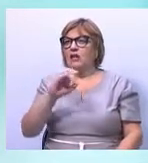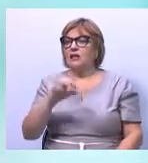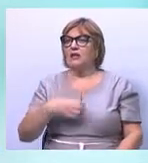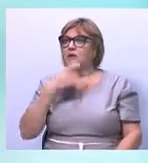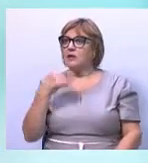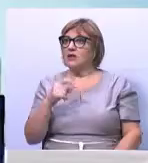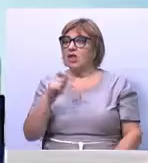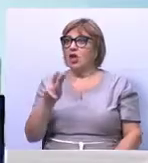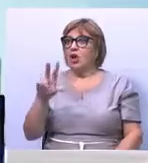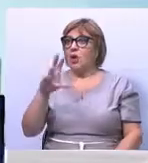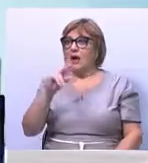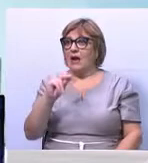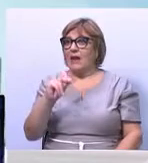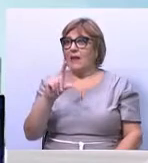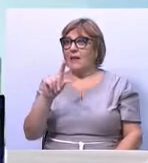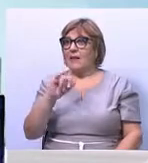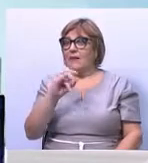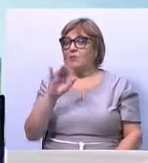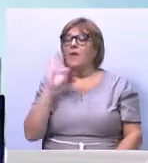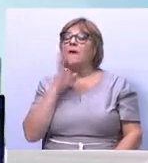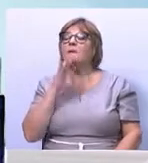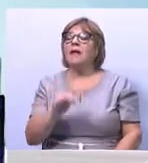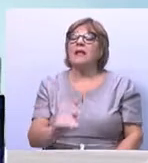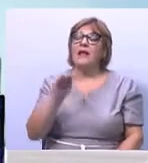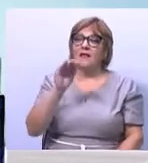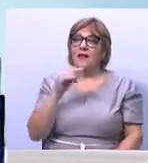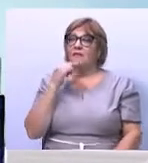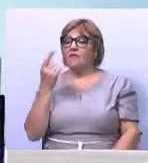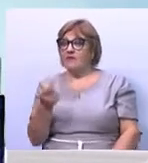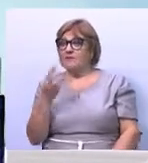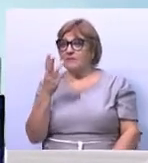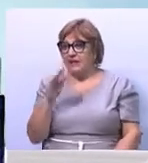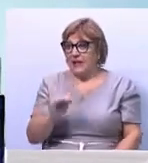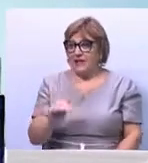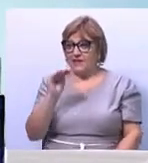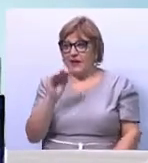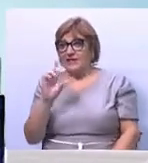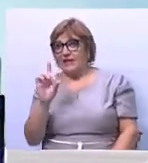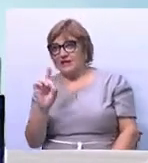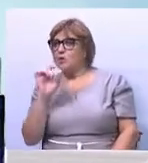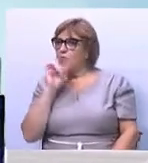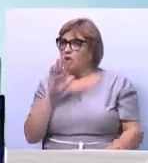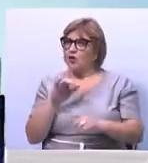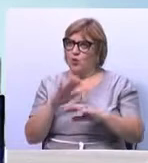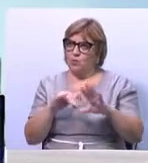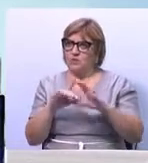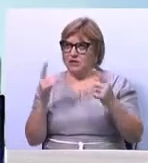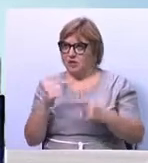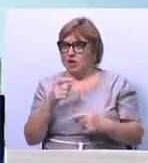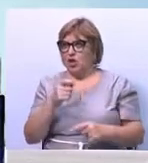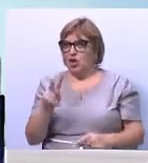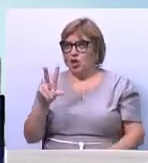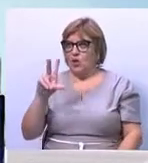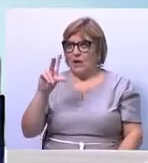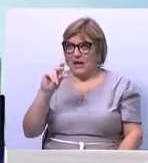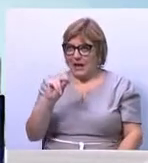como mencionava. Sim, aqui vai depender muito da idade da criança. Se estivermos a falar a partir dos 3 anos, 3, 6 anos, já podemos começar a utilizar o eucalipto.